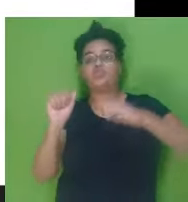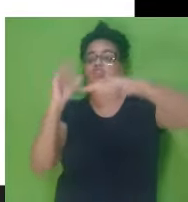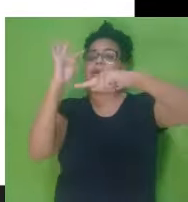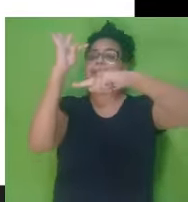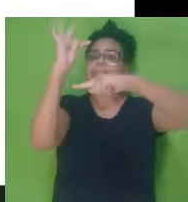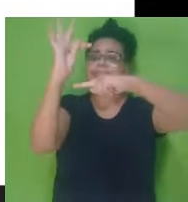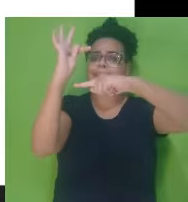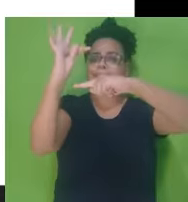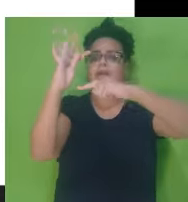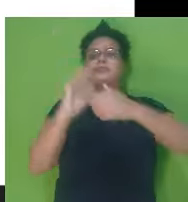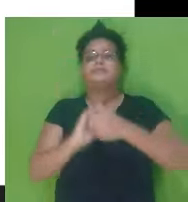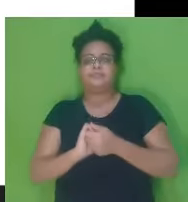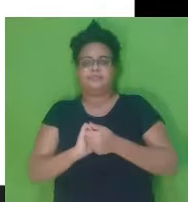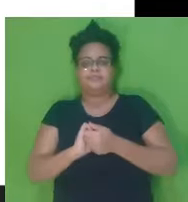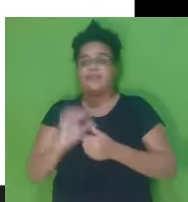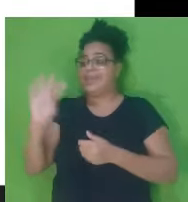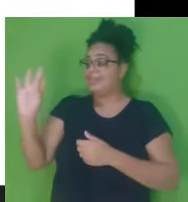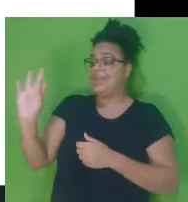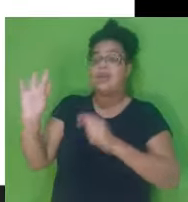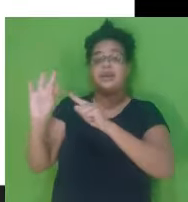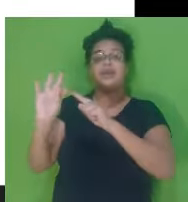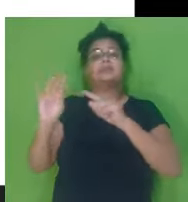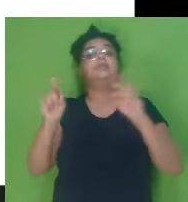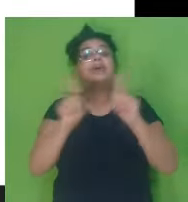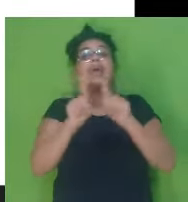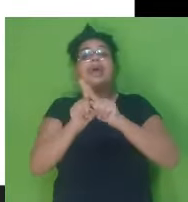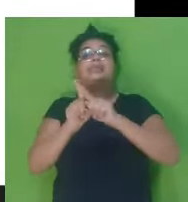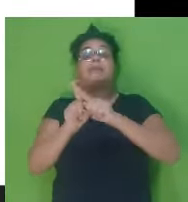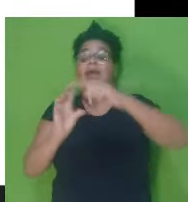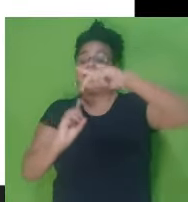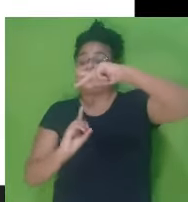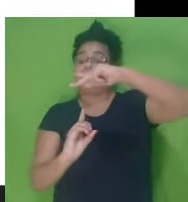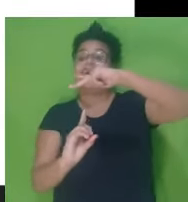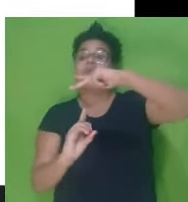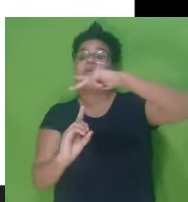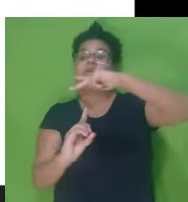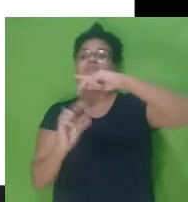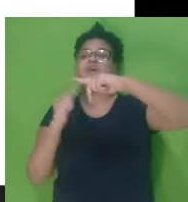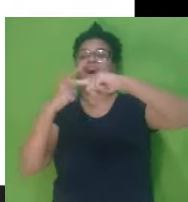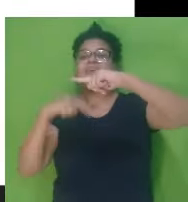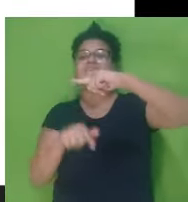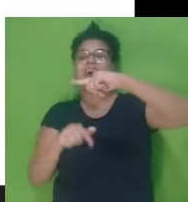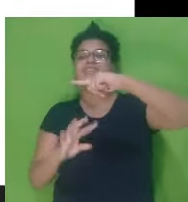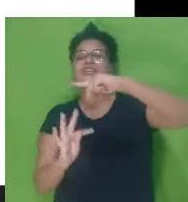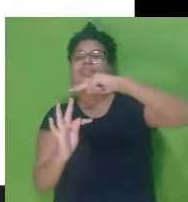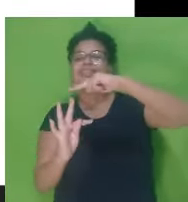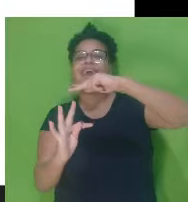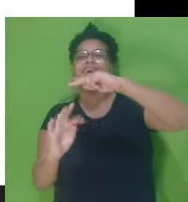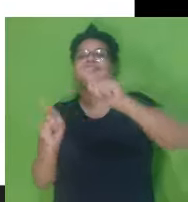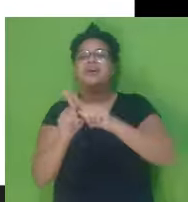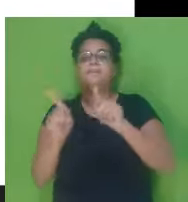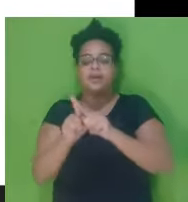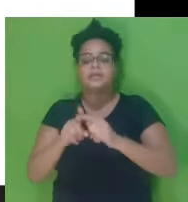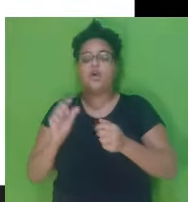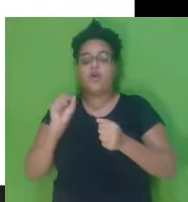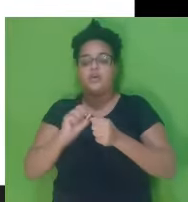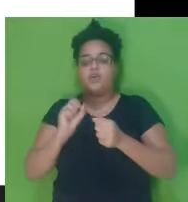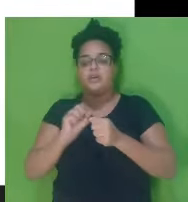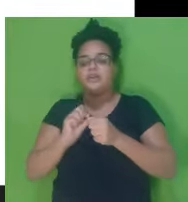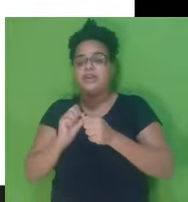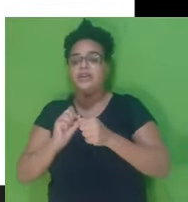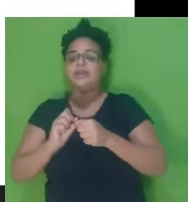de t, e o que a gente vai ter no denominador é t também. E repara, quando eu